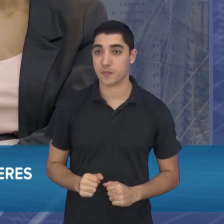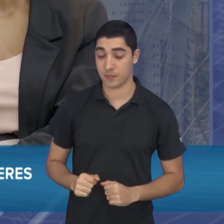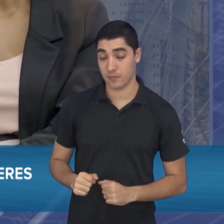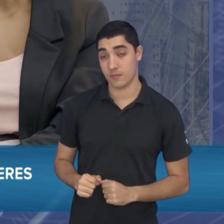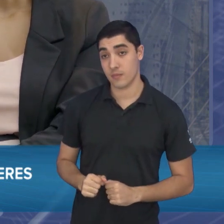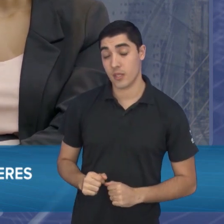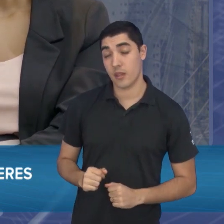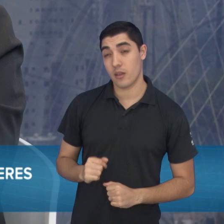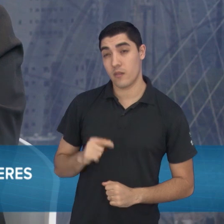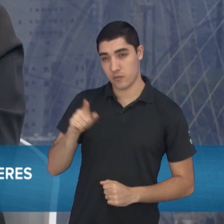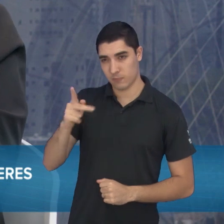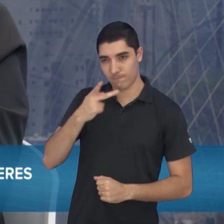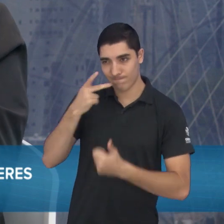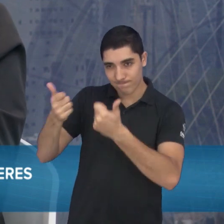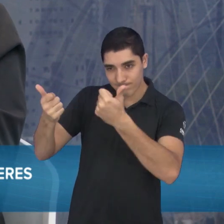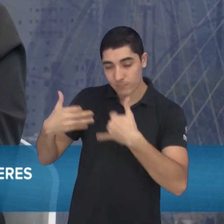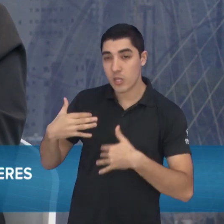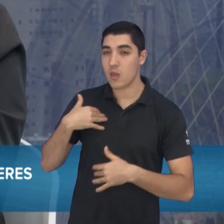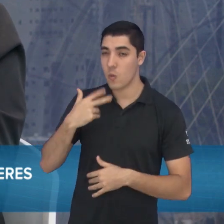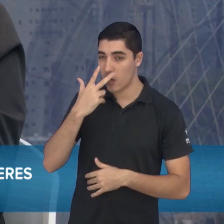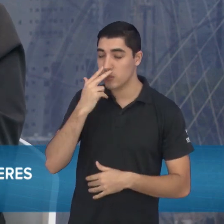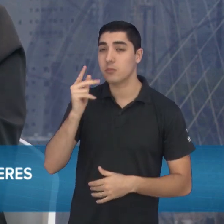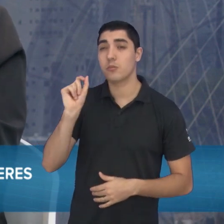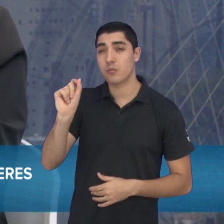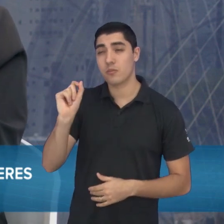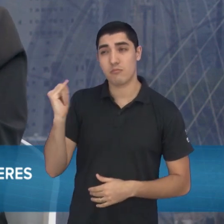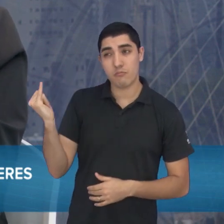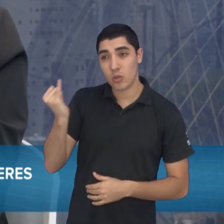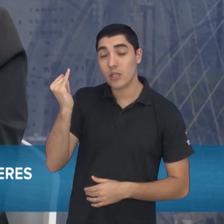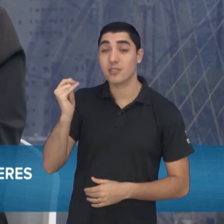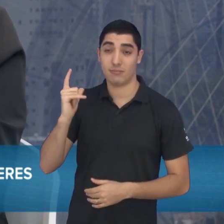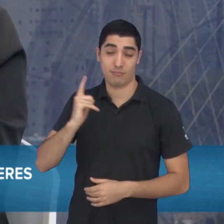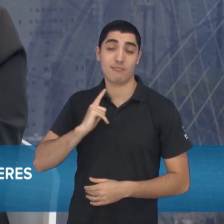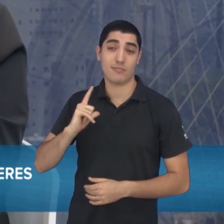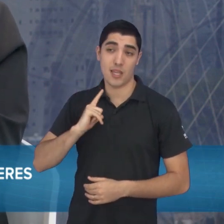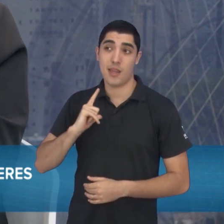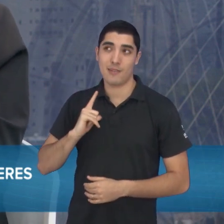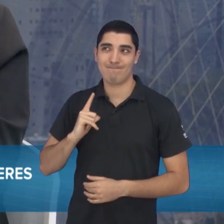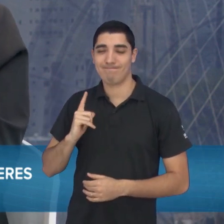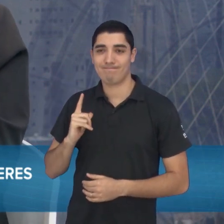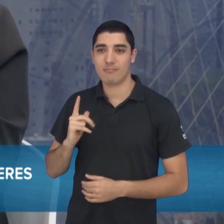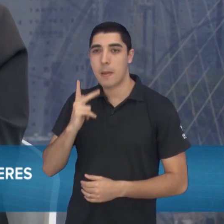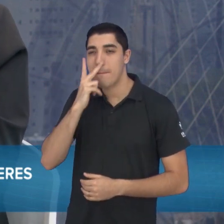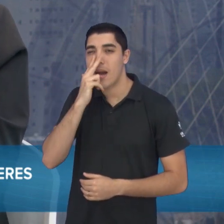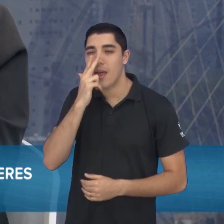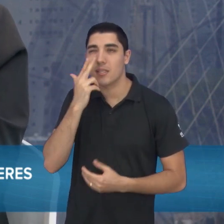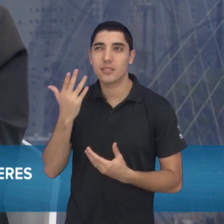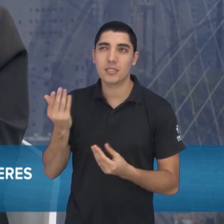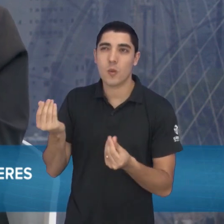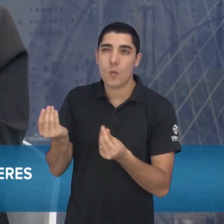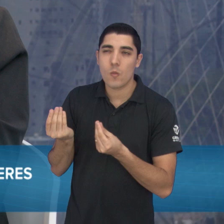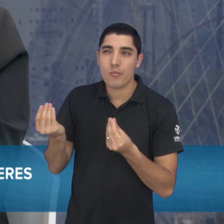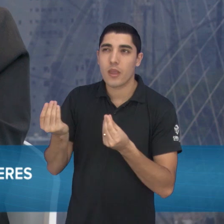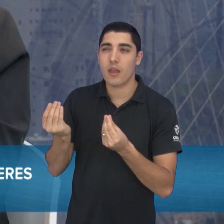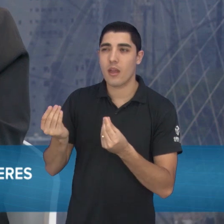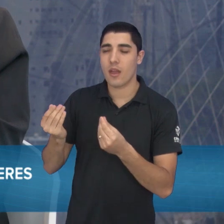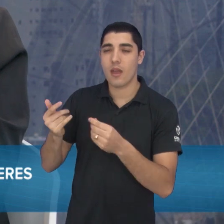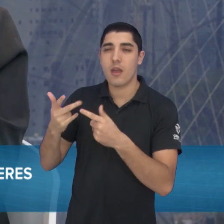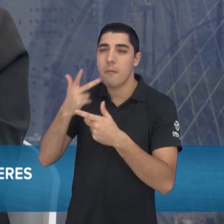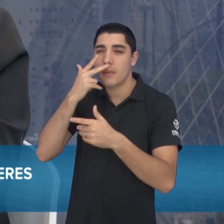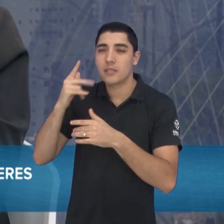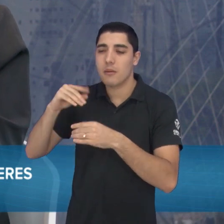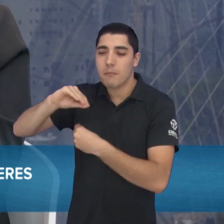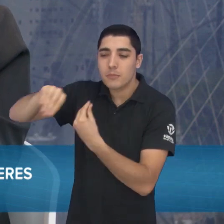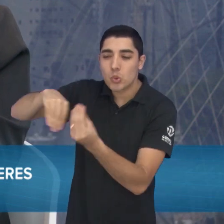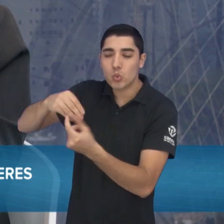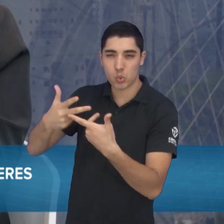isso que você falou é importante. Eu acho que é um conjunto de coisas, na verdade, né? Eu acho que quando a gente vai falar sobre esse